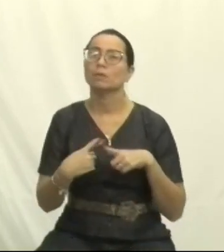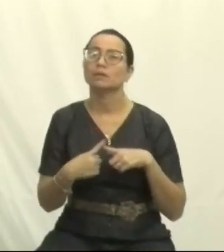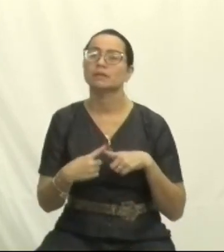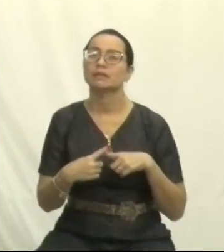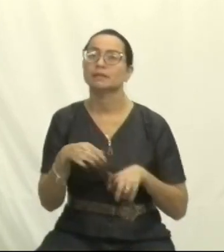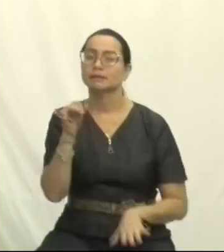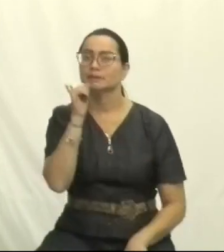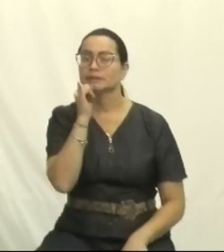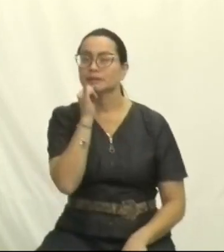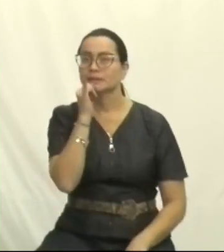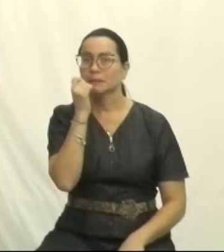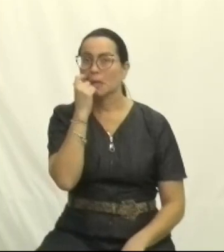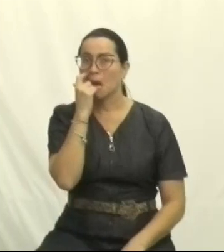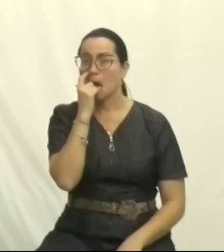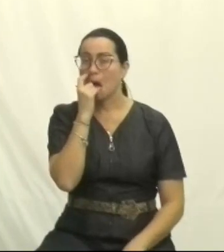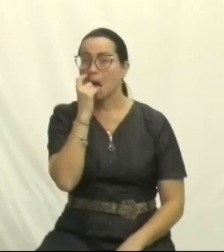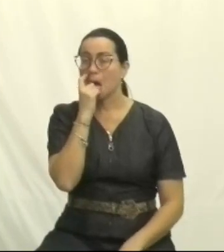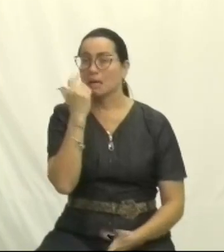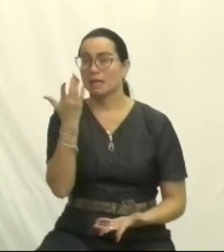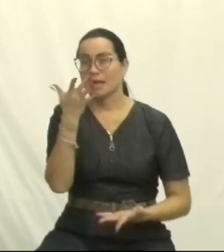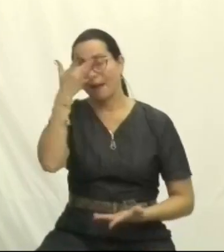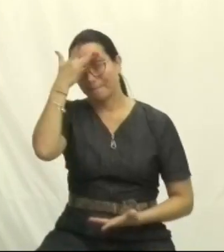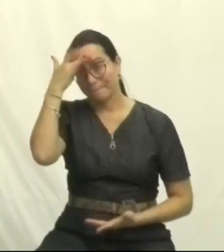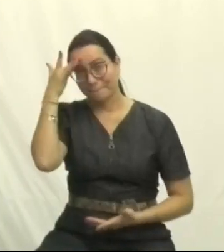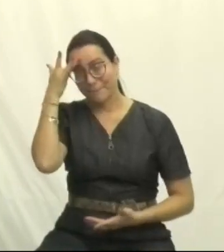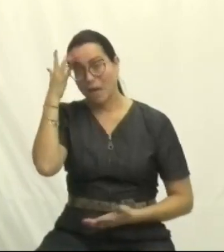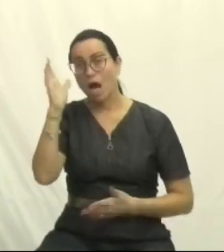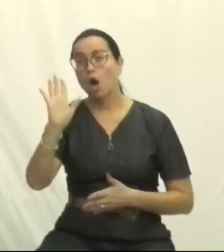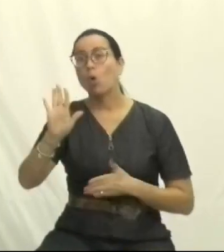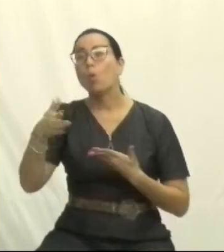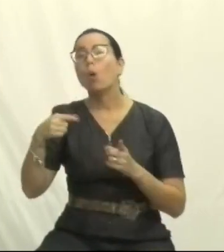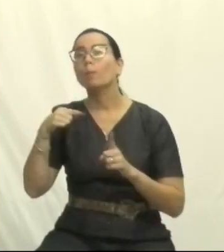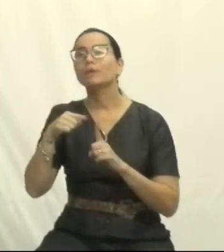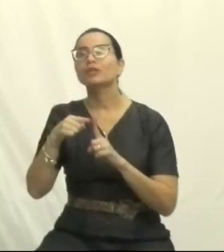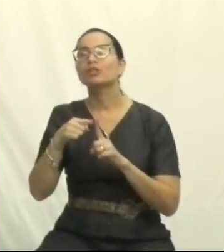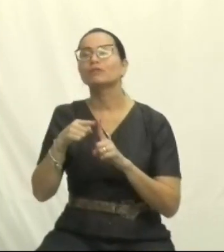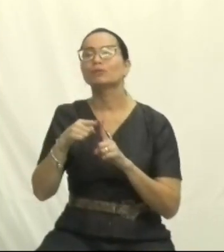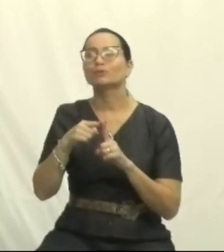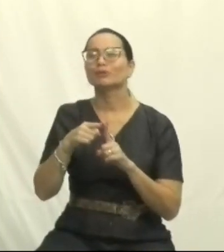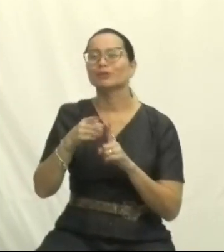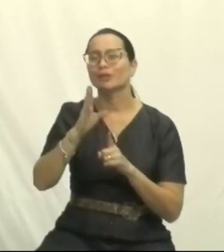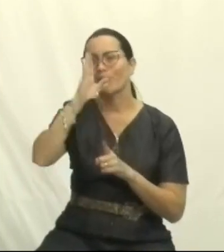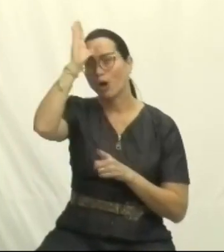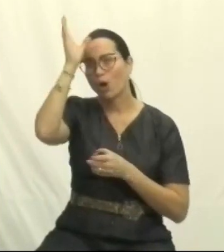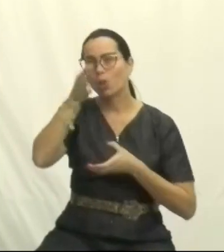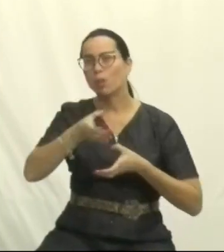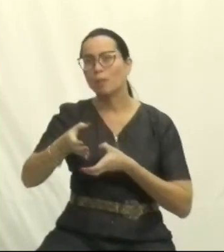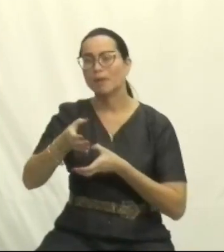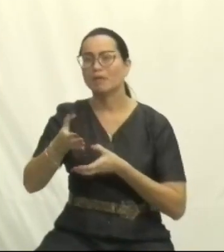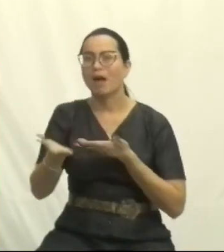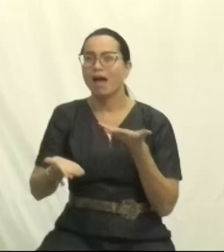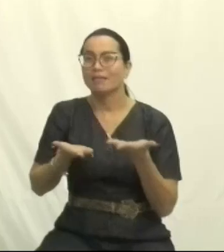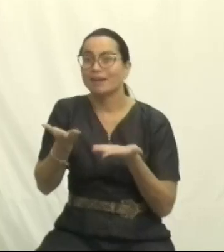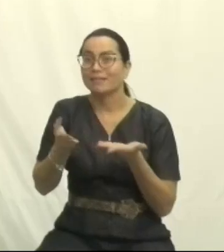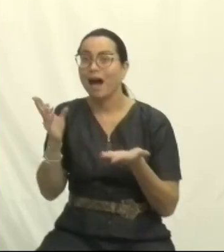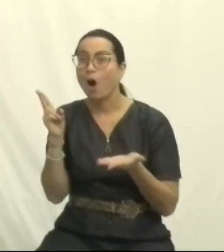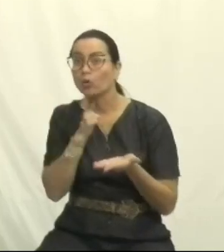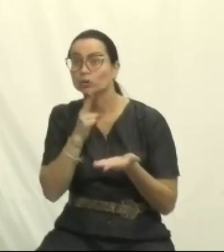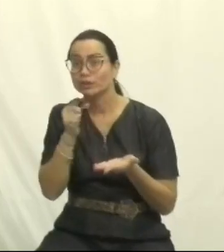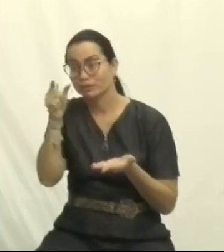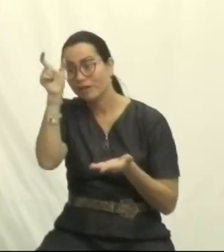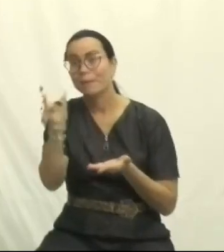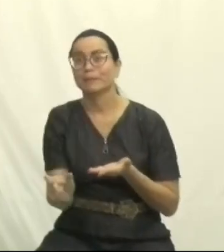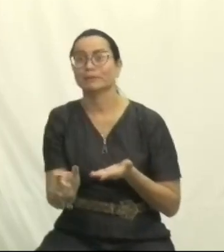cliente final está lá na rua, então quanto mais bem atendido, mais rápido ele for atendido, com certeza a gente vai fazer de